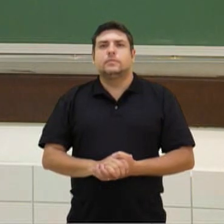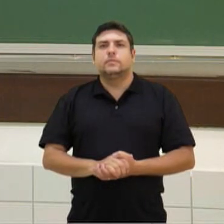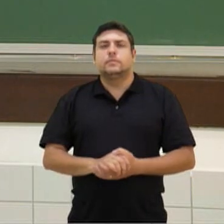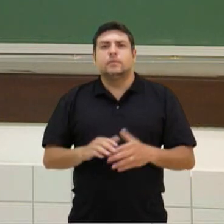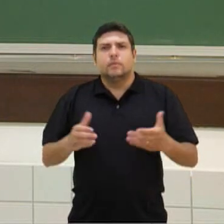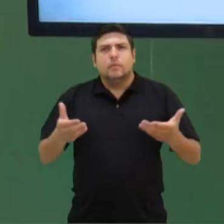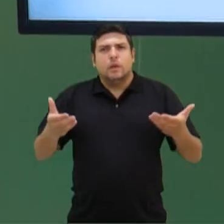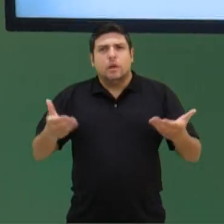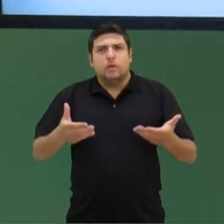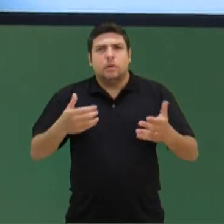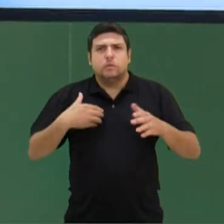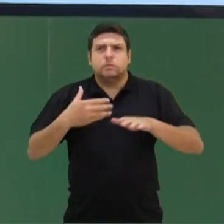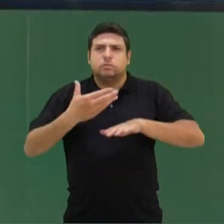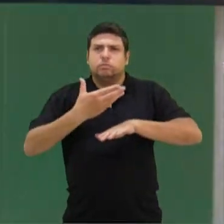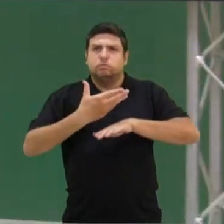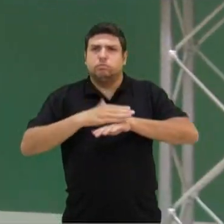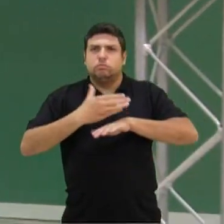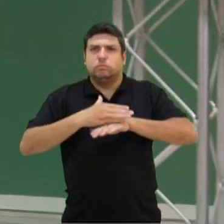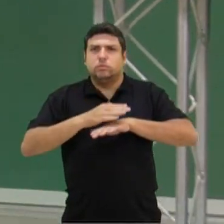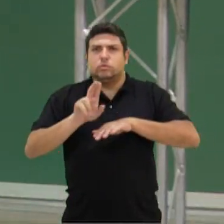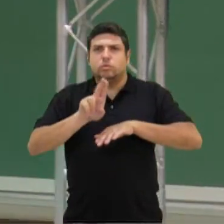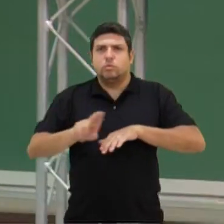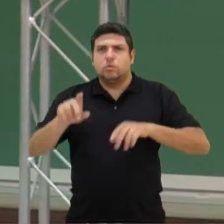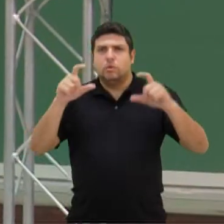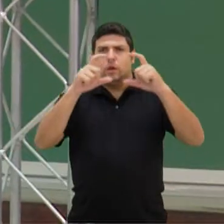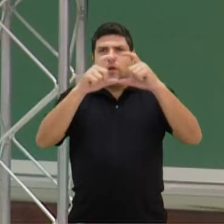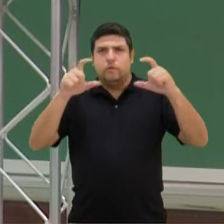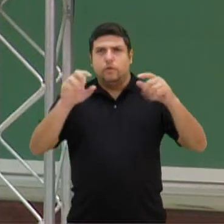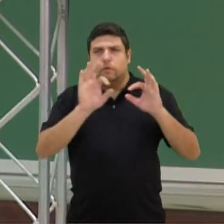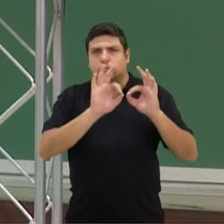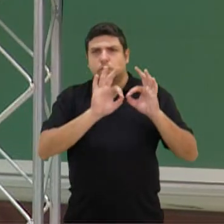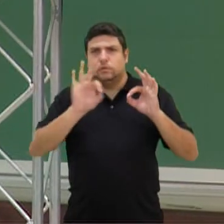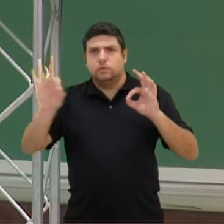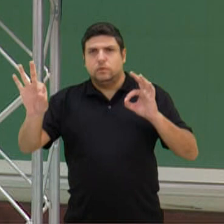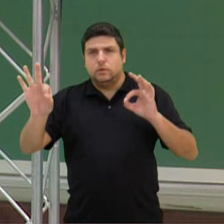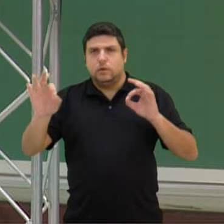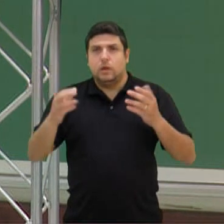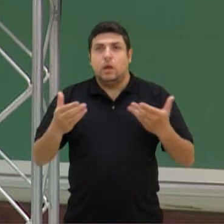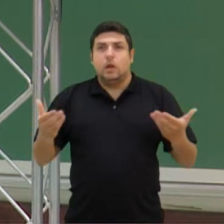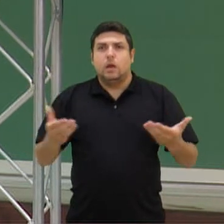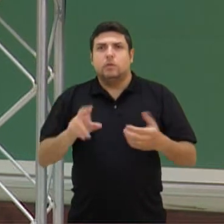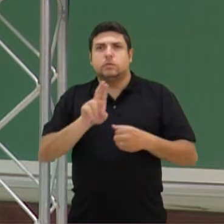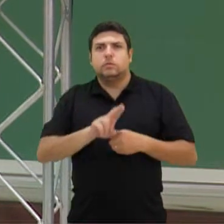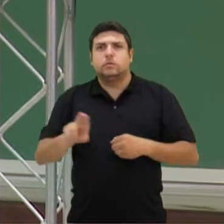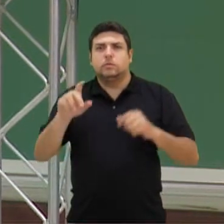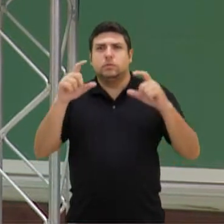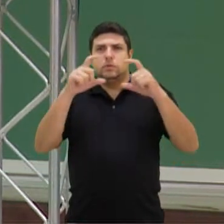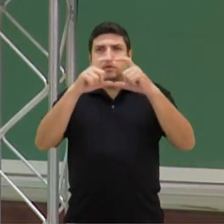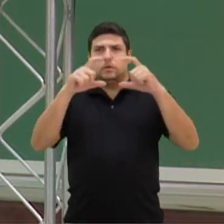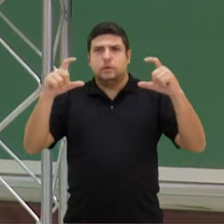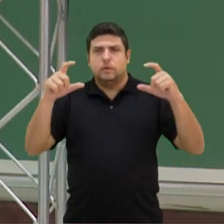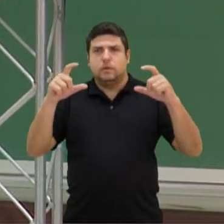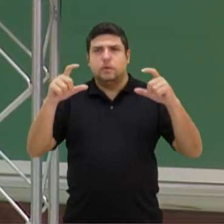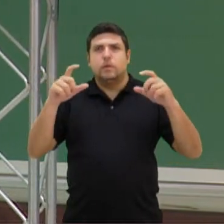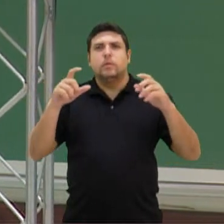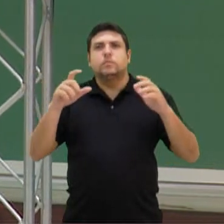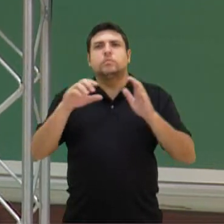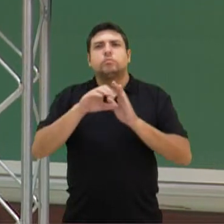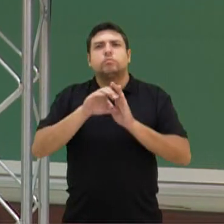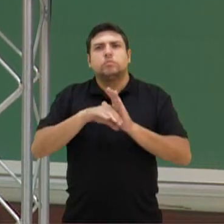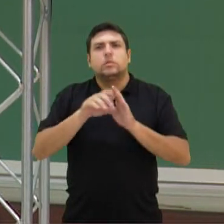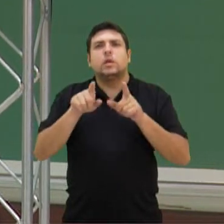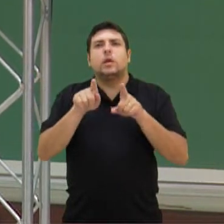gente treinou usando a fórmula da distância lá na reta. Aqui nós vamos usar a fórmula como conceito também para